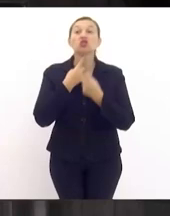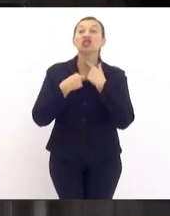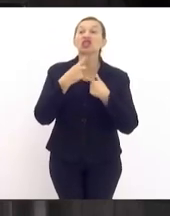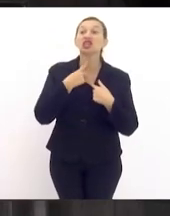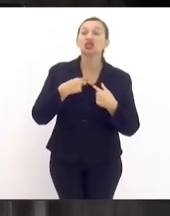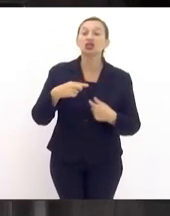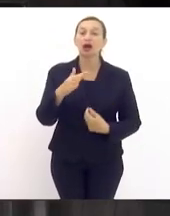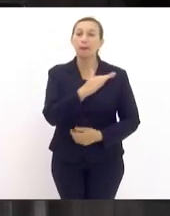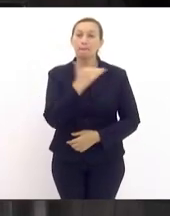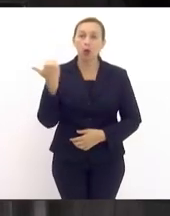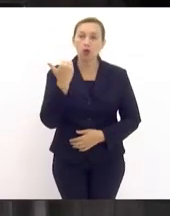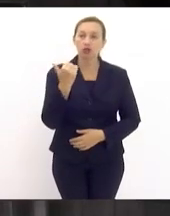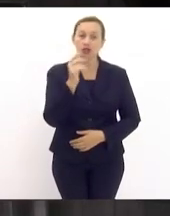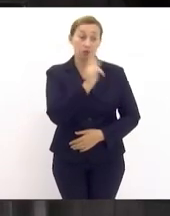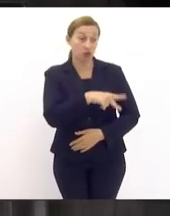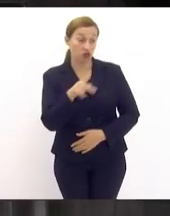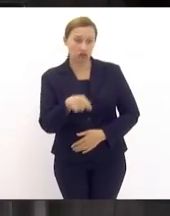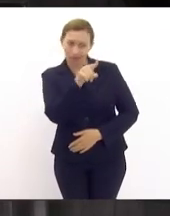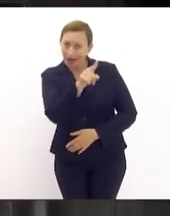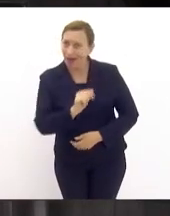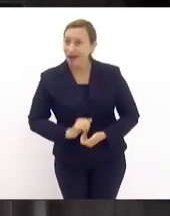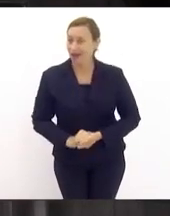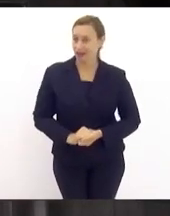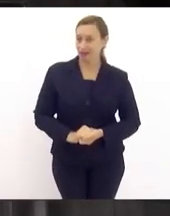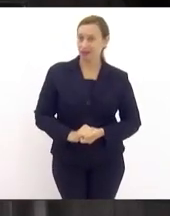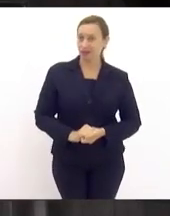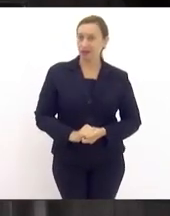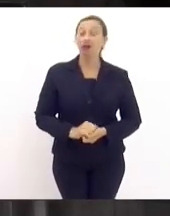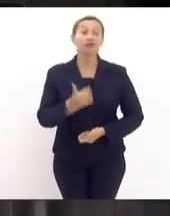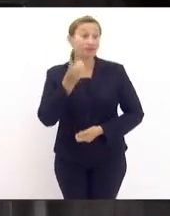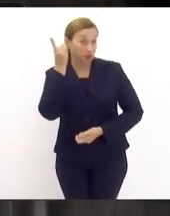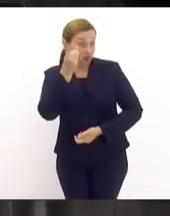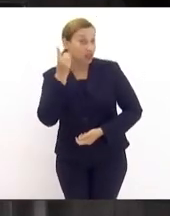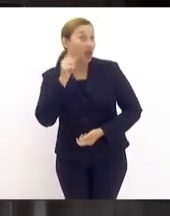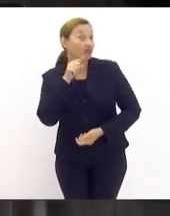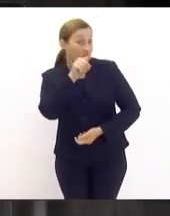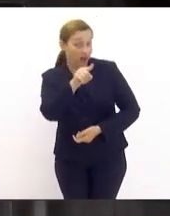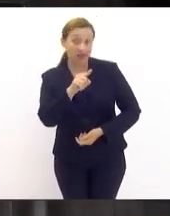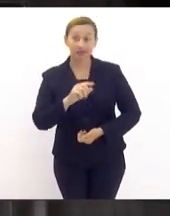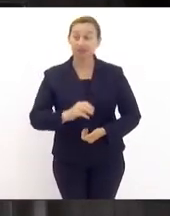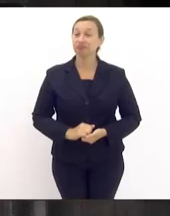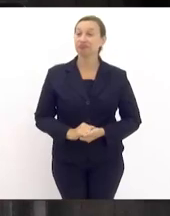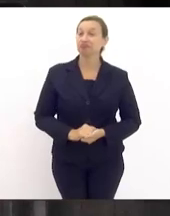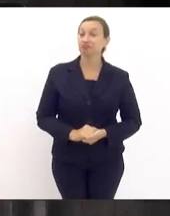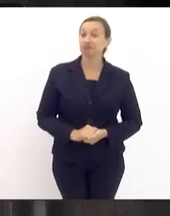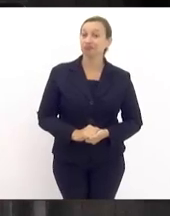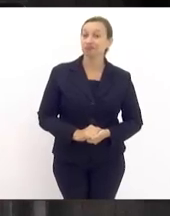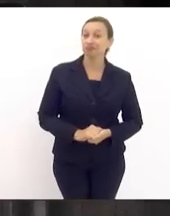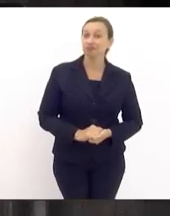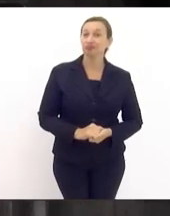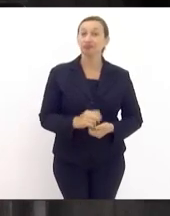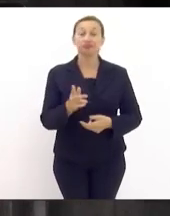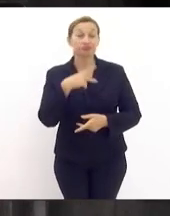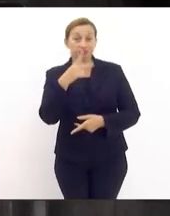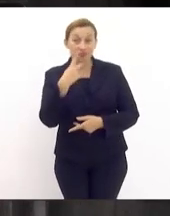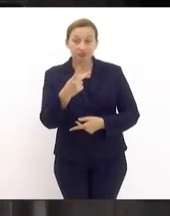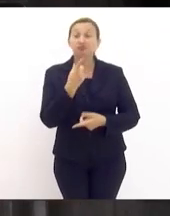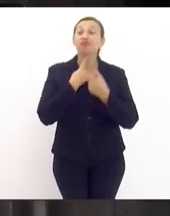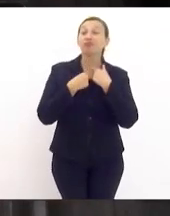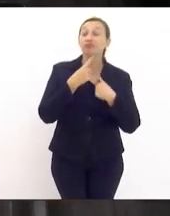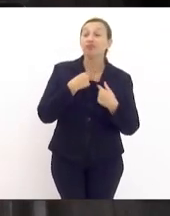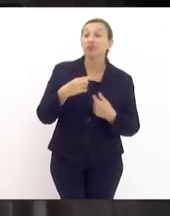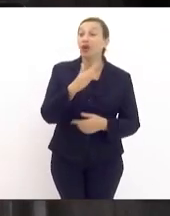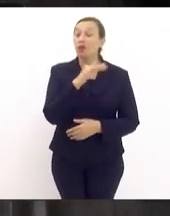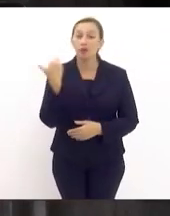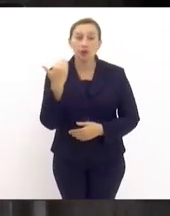da professora. Está lá, postagem do deputado com comentários desejando a